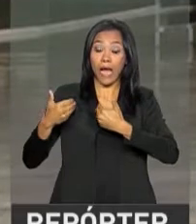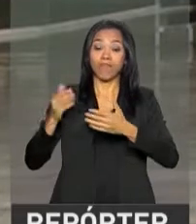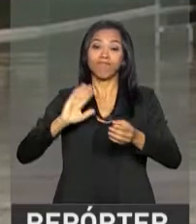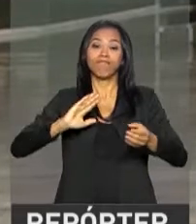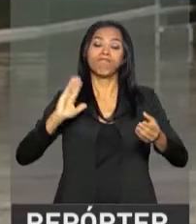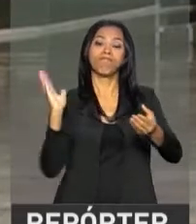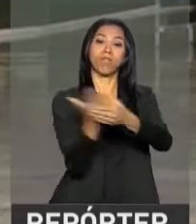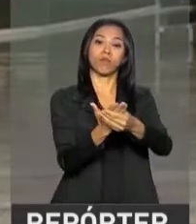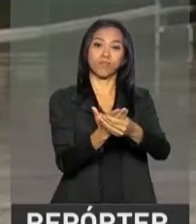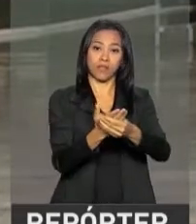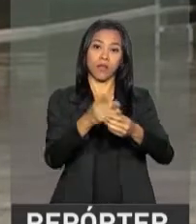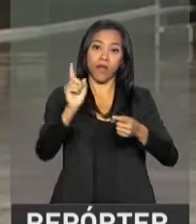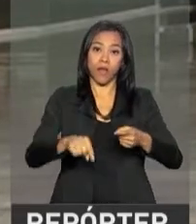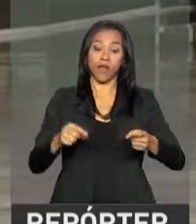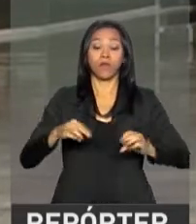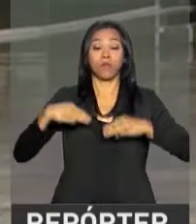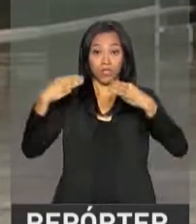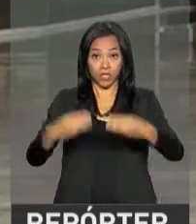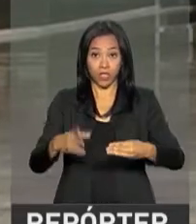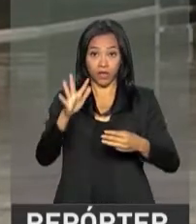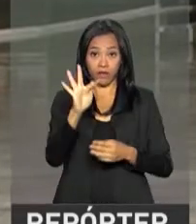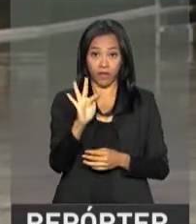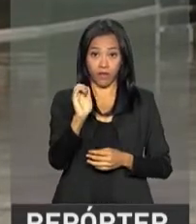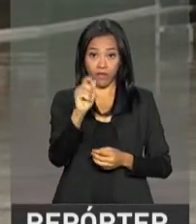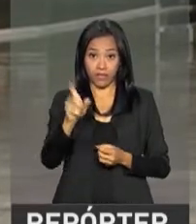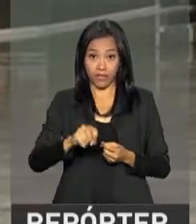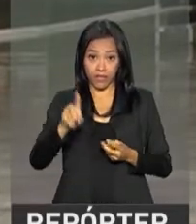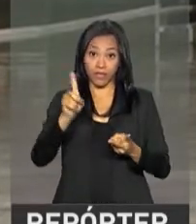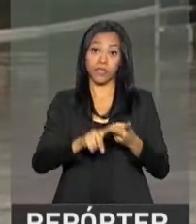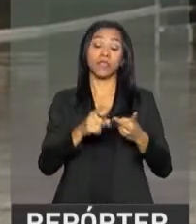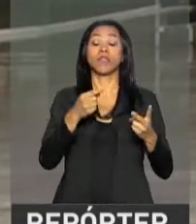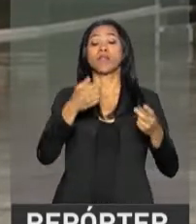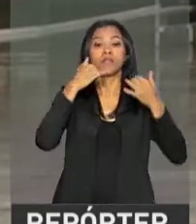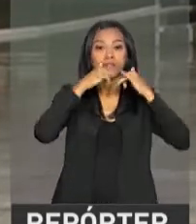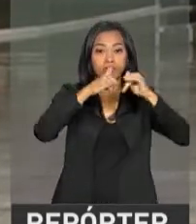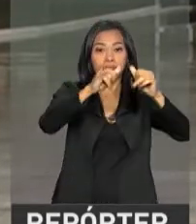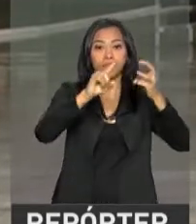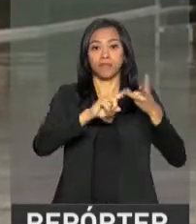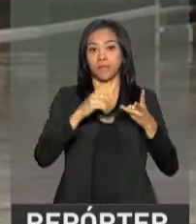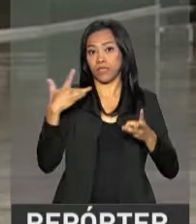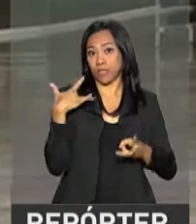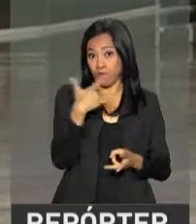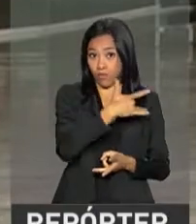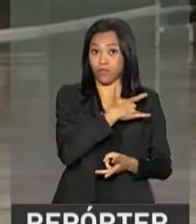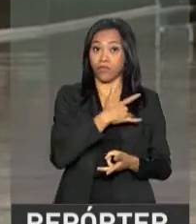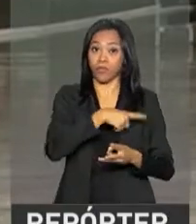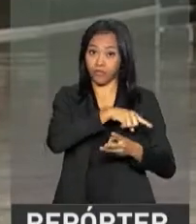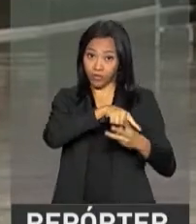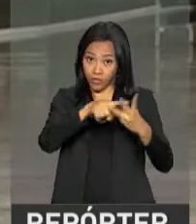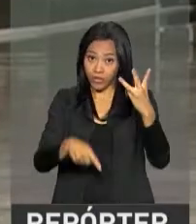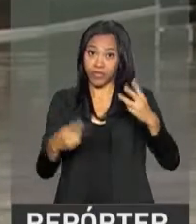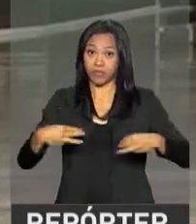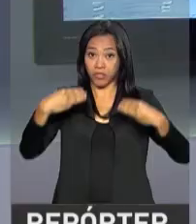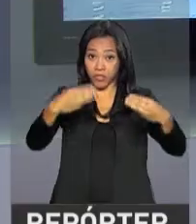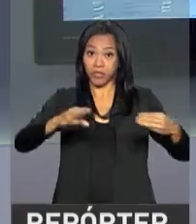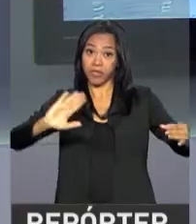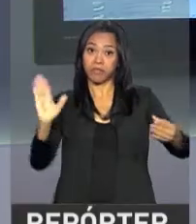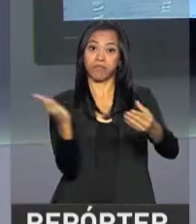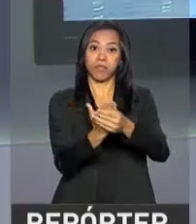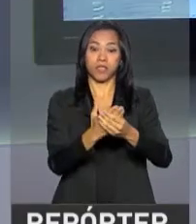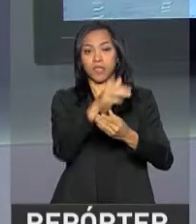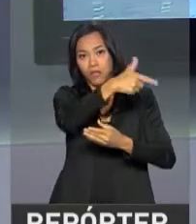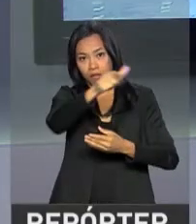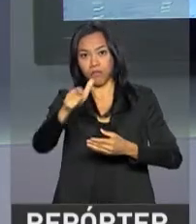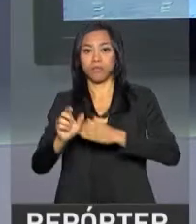foram os ministérios da fazenda minas e energia e saúde eu voto com você o estúdio a isso muito